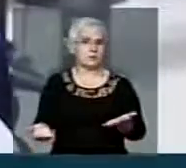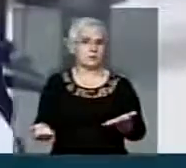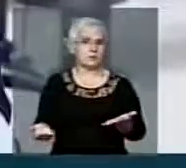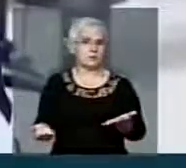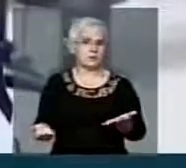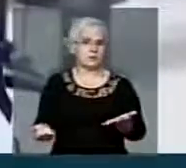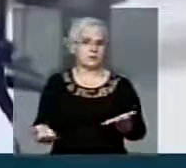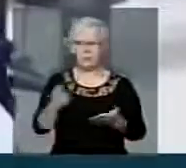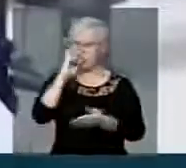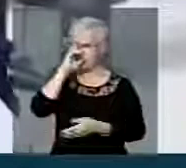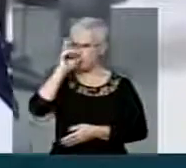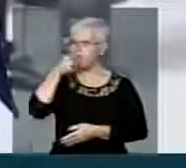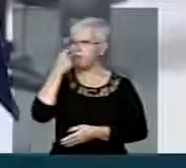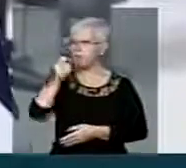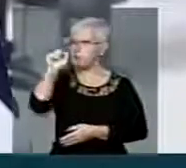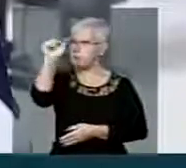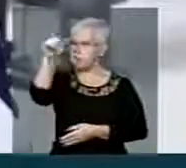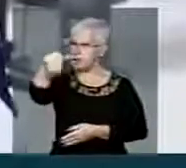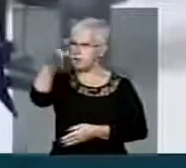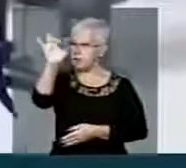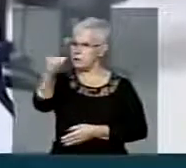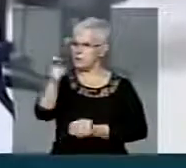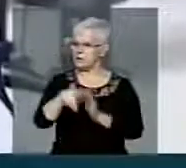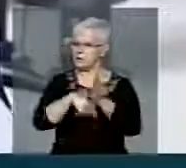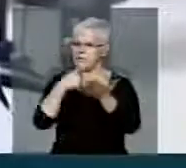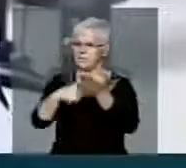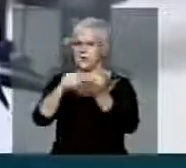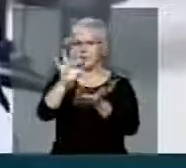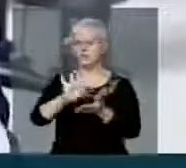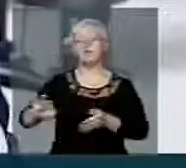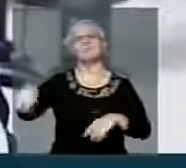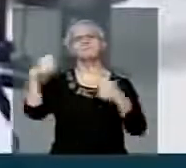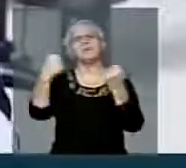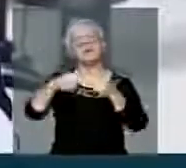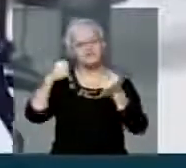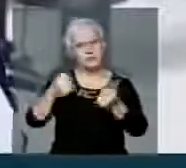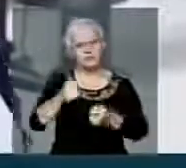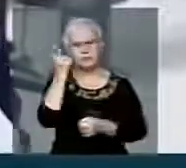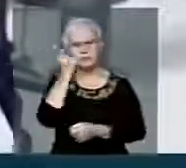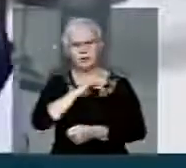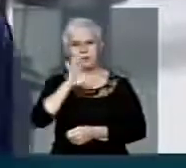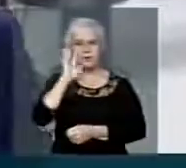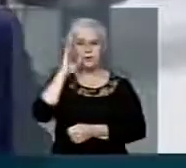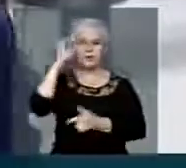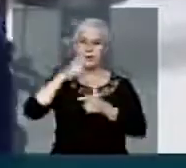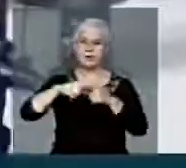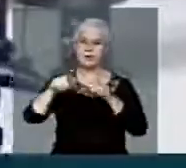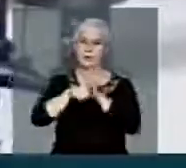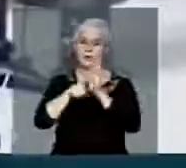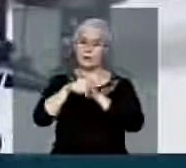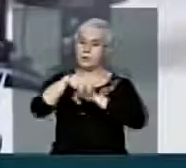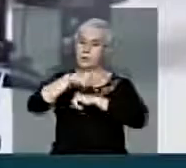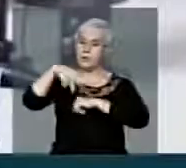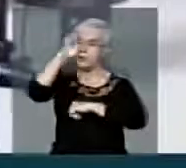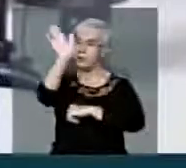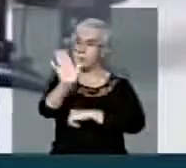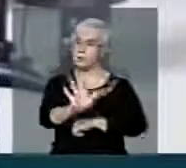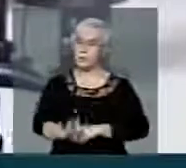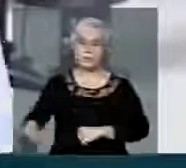Vossa Excelência coloca bem. Pacto federativo é a solução para nós resolver o problema da União. Porque,